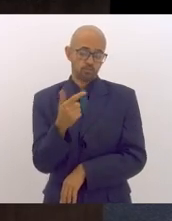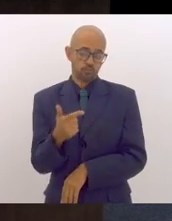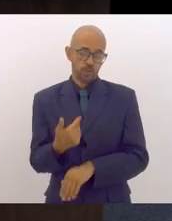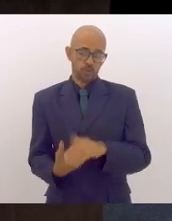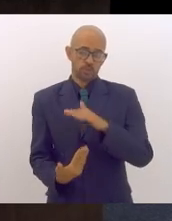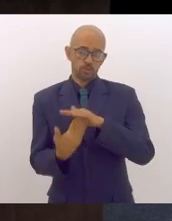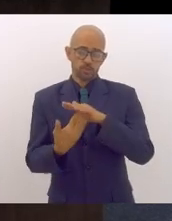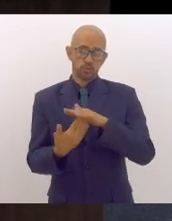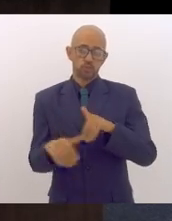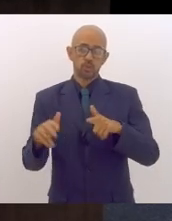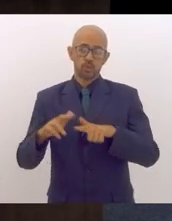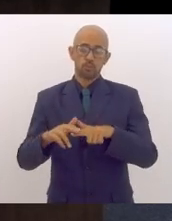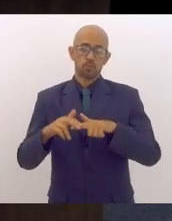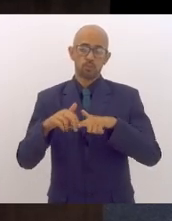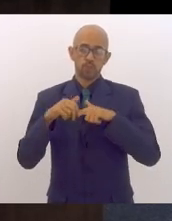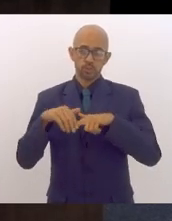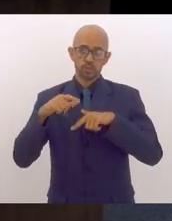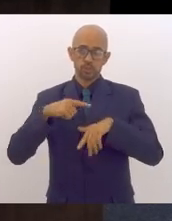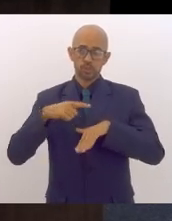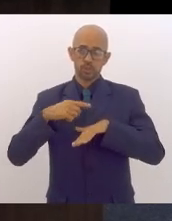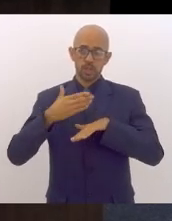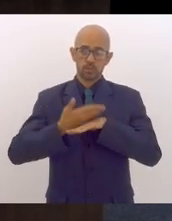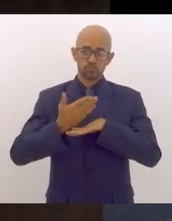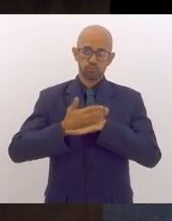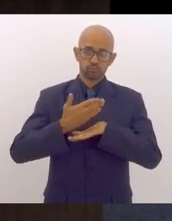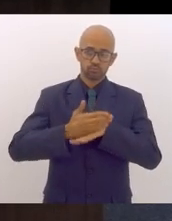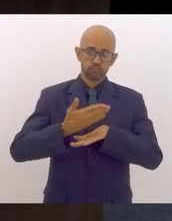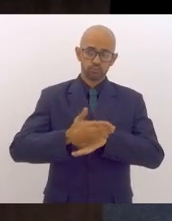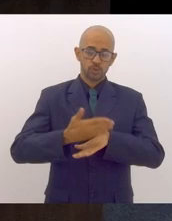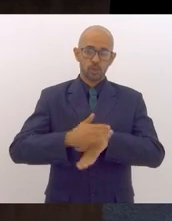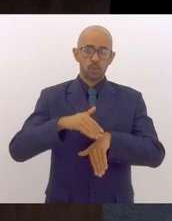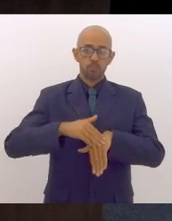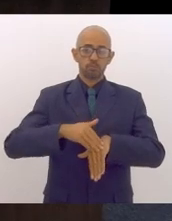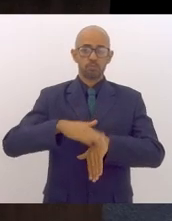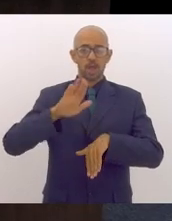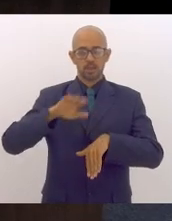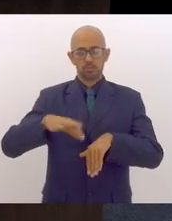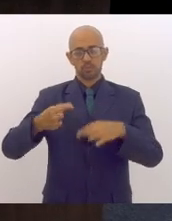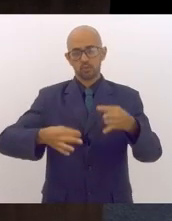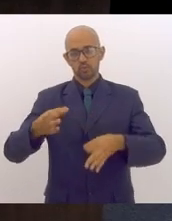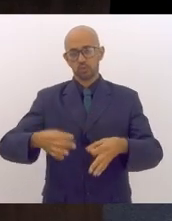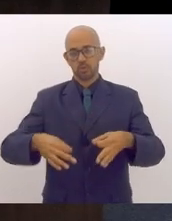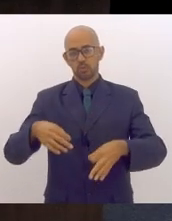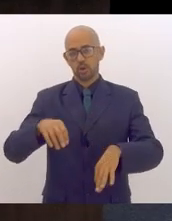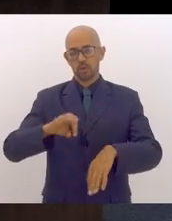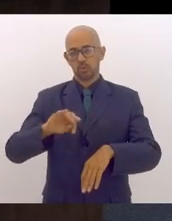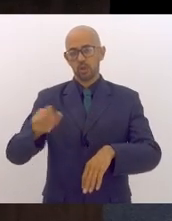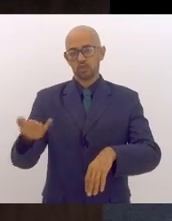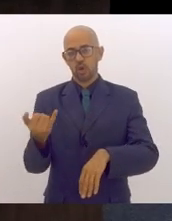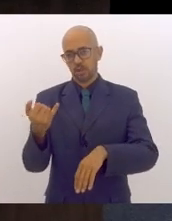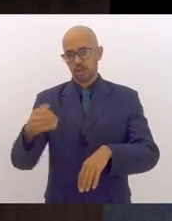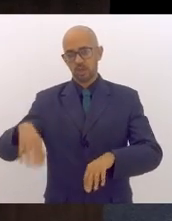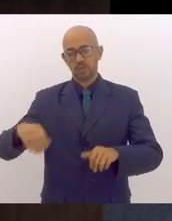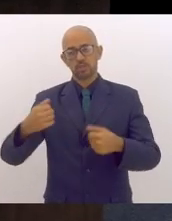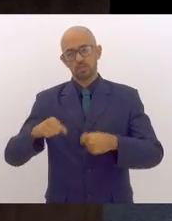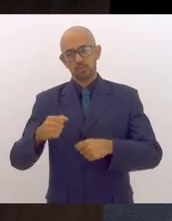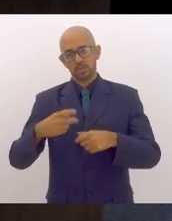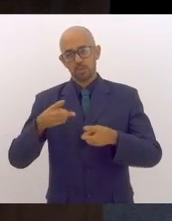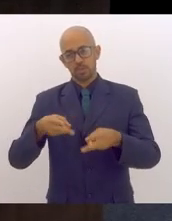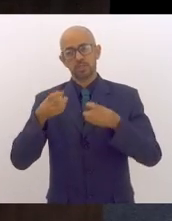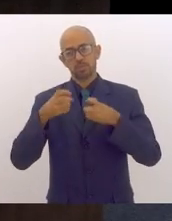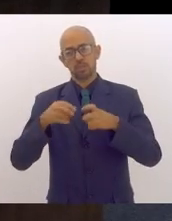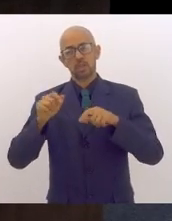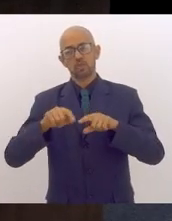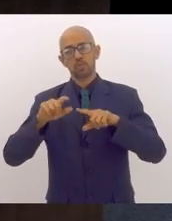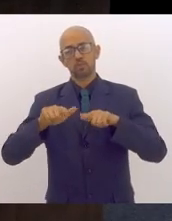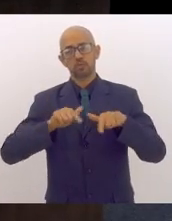gente tem vários órgãos, inclusive no Tribunal de Justiça, um percentual maior, o que tem que ser avaliado o impacto disso sobre o serviço